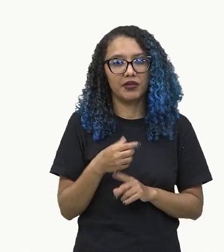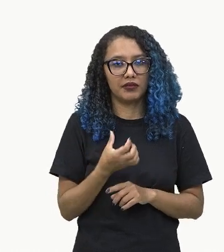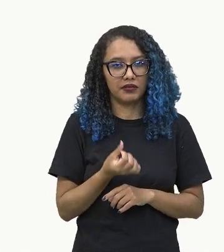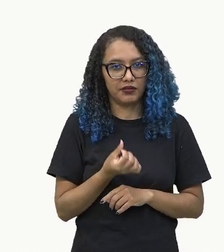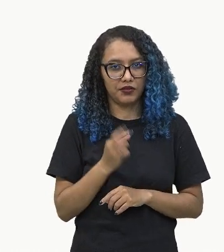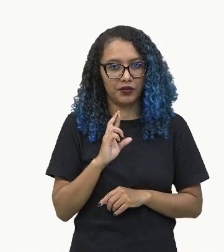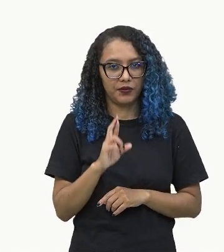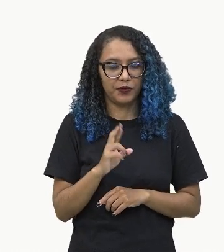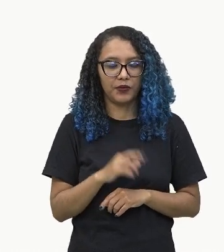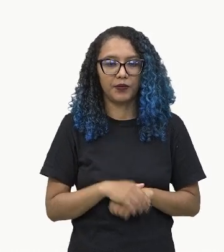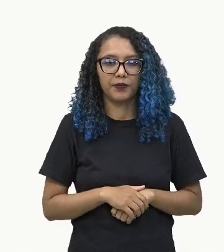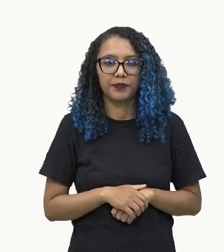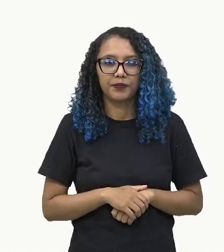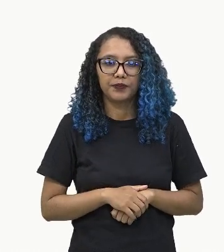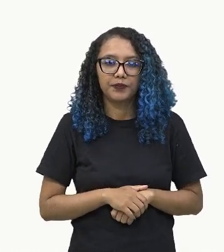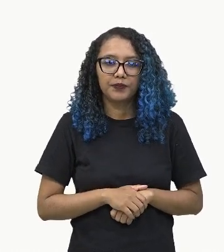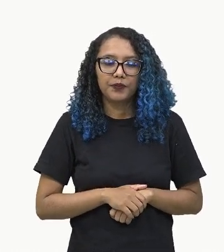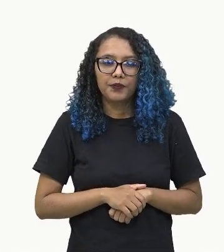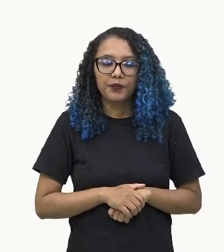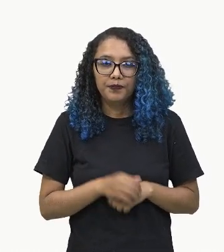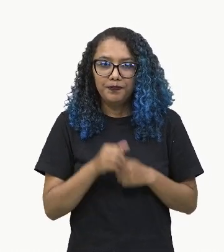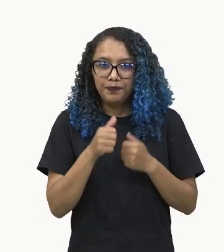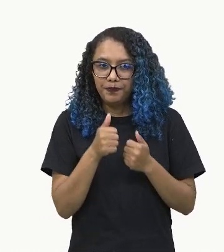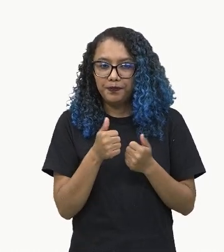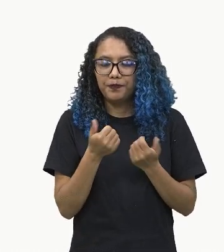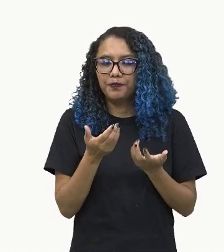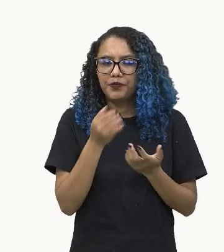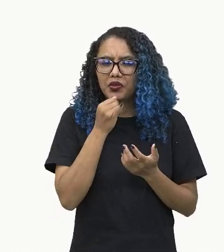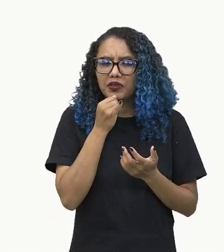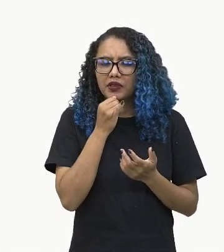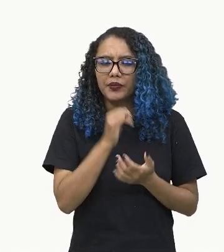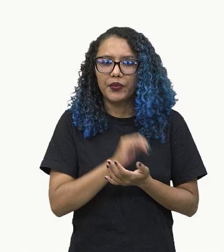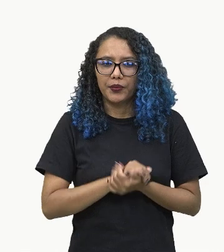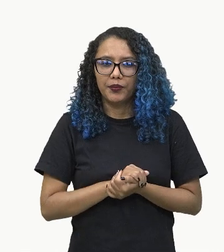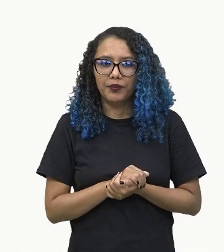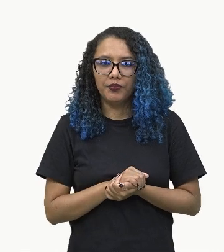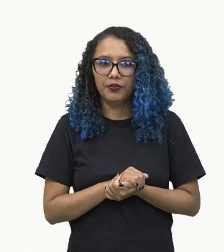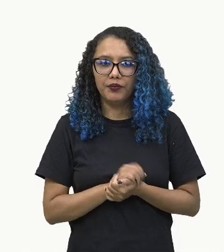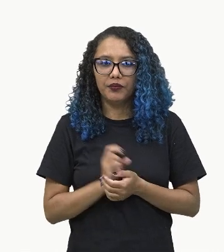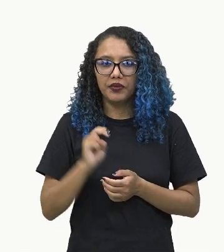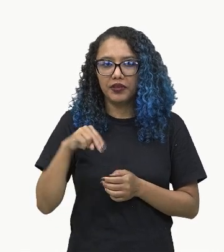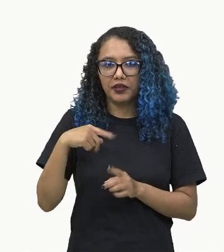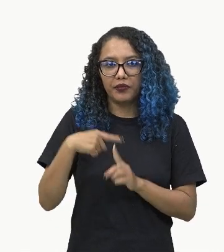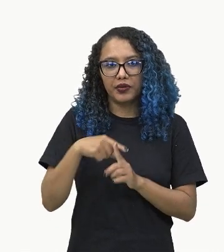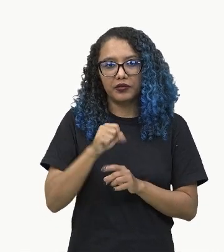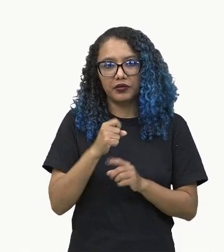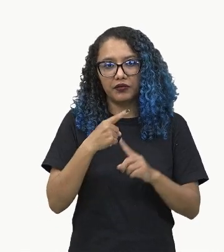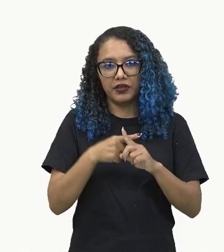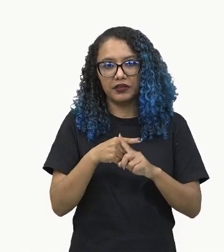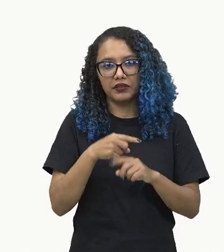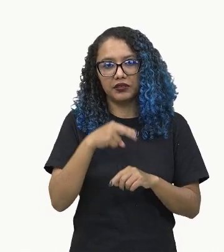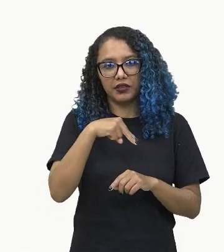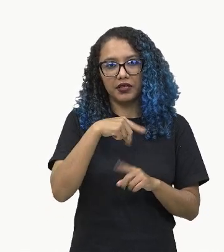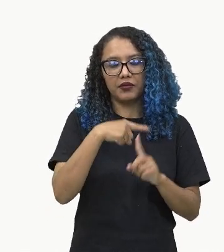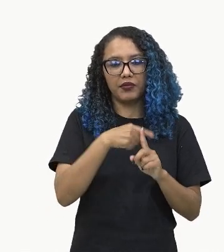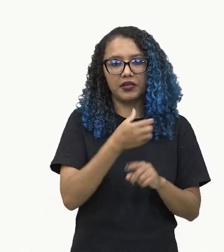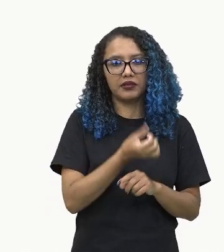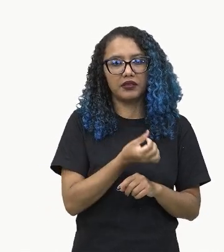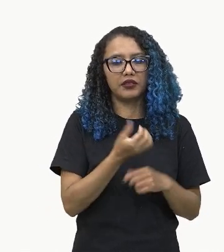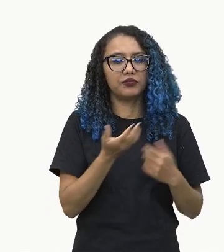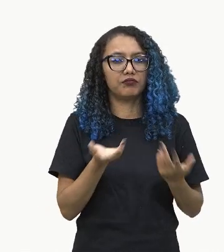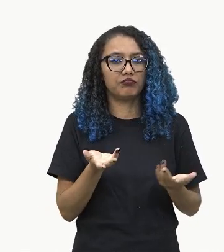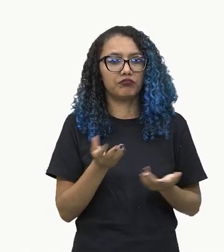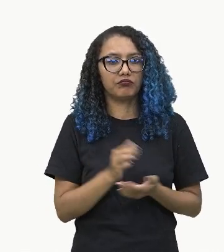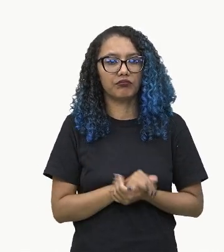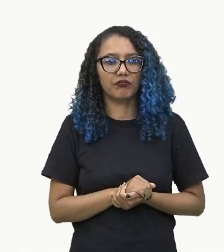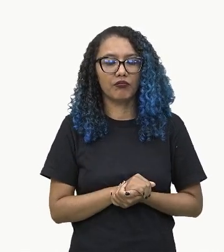6. Ok? Então, se eu pegar n mais 8 vezes n mais 6, eu